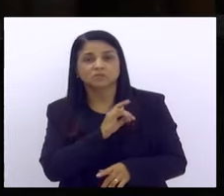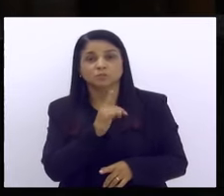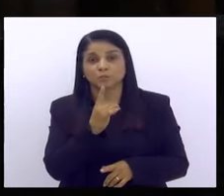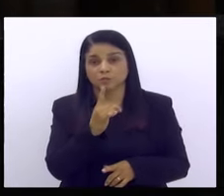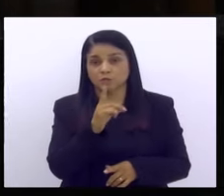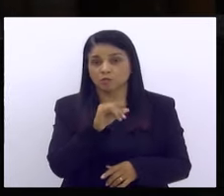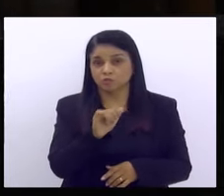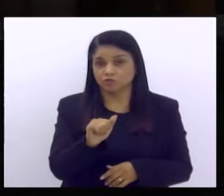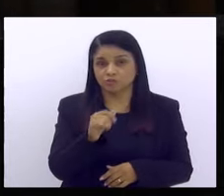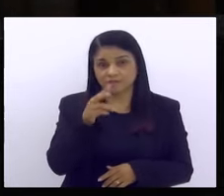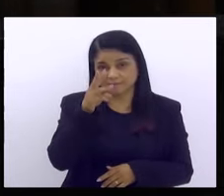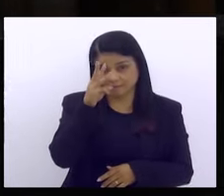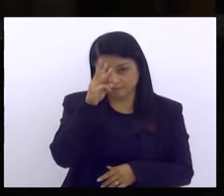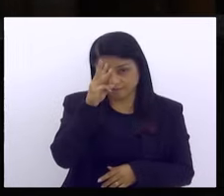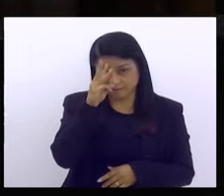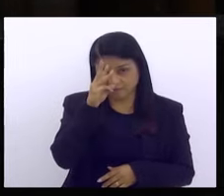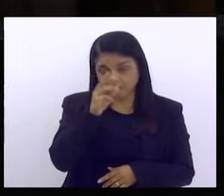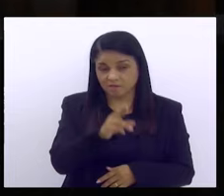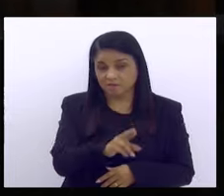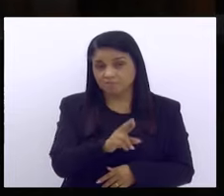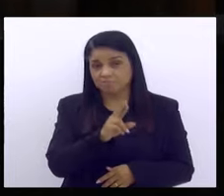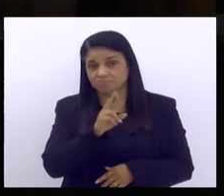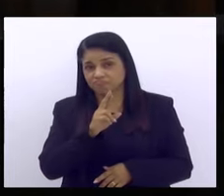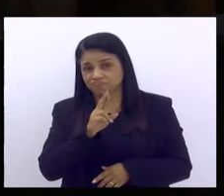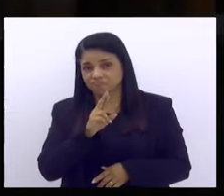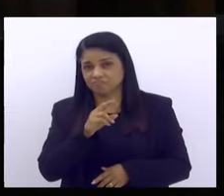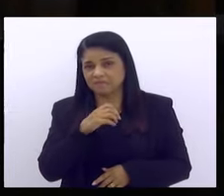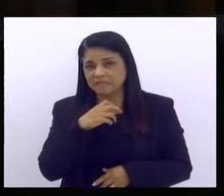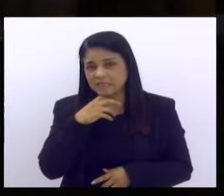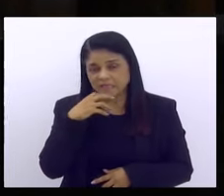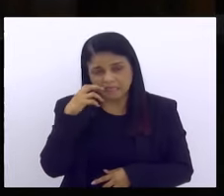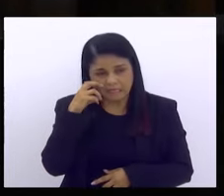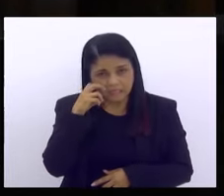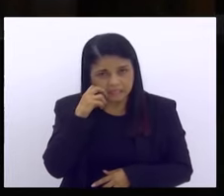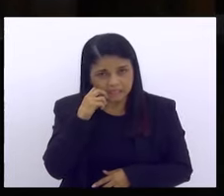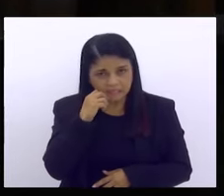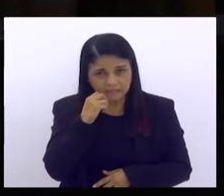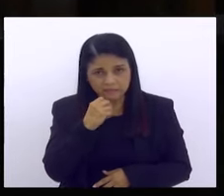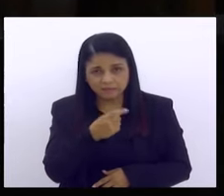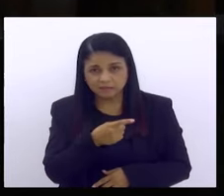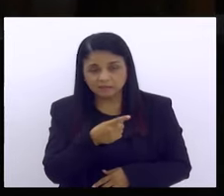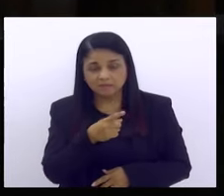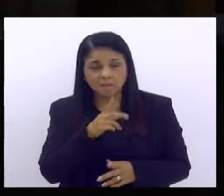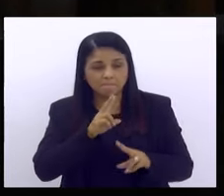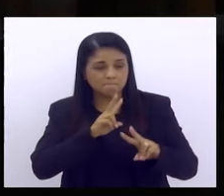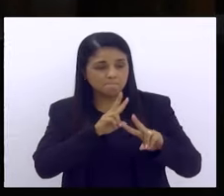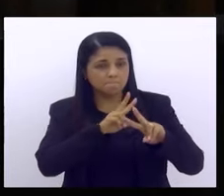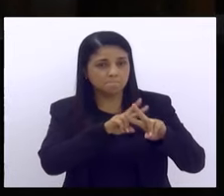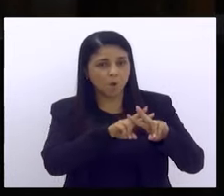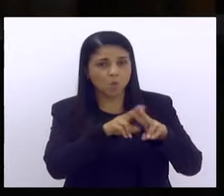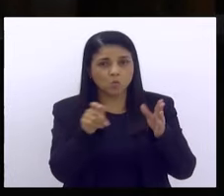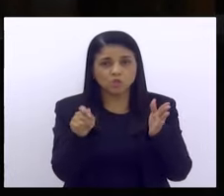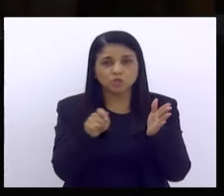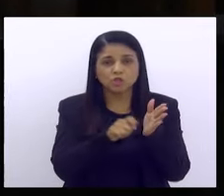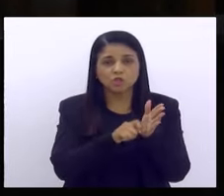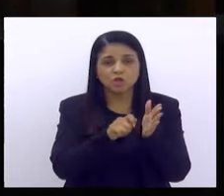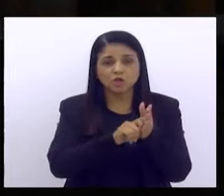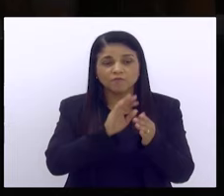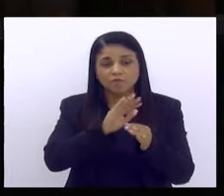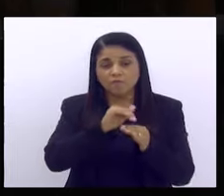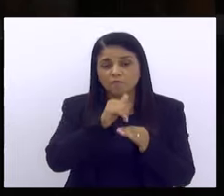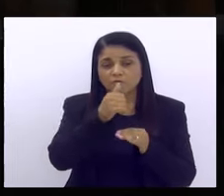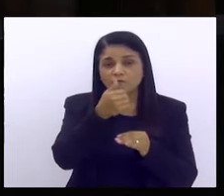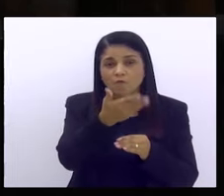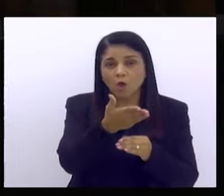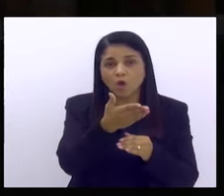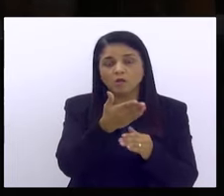na terça-feira, tem um resultado constrangedor. A maior apreensão de drogas foi fora da favela,